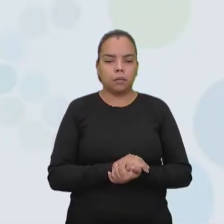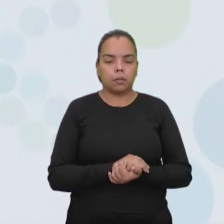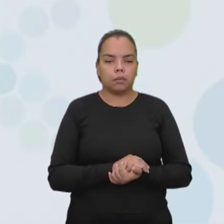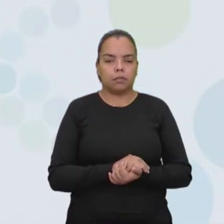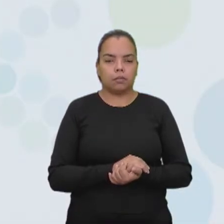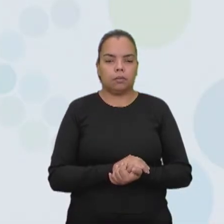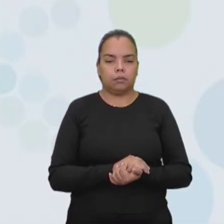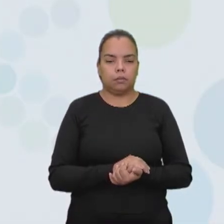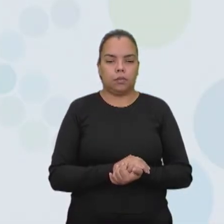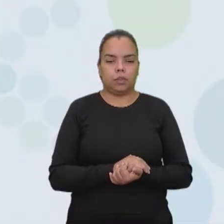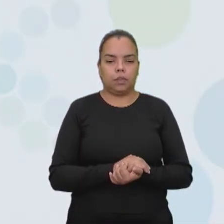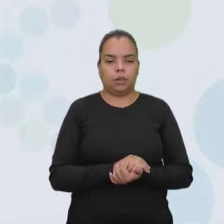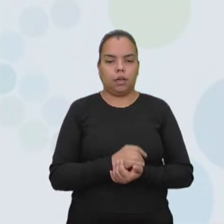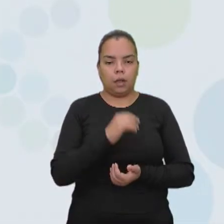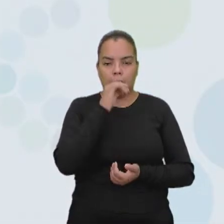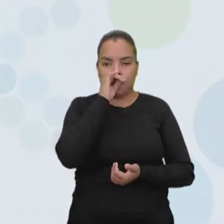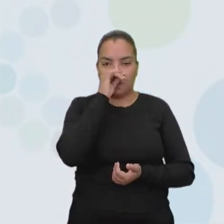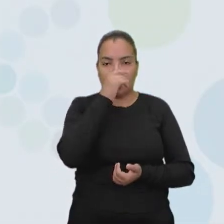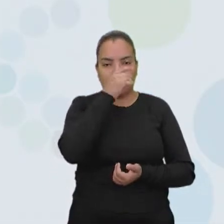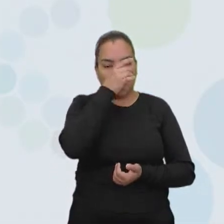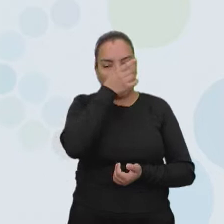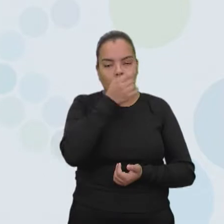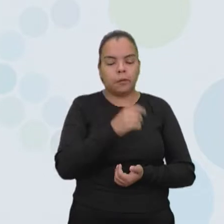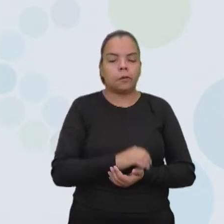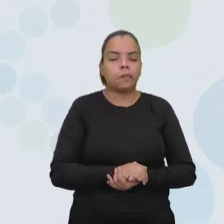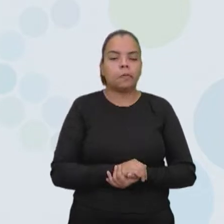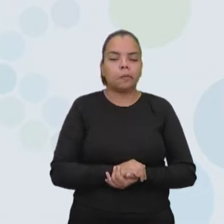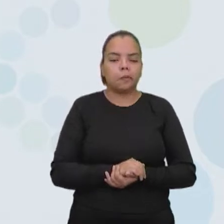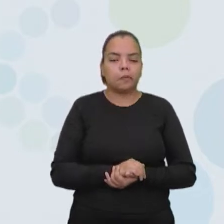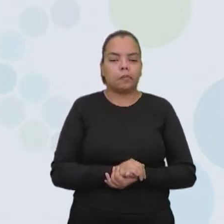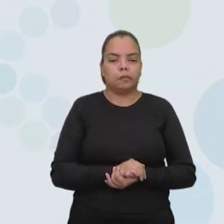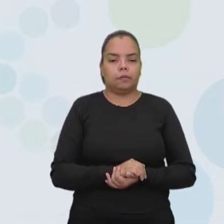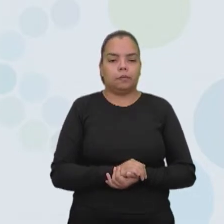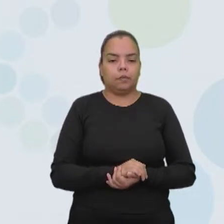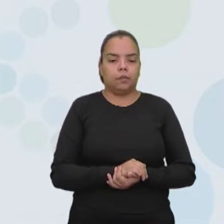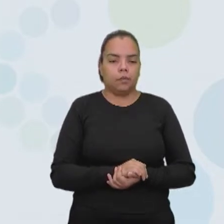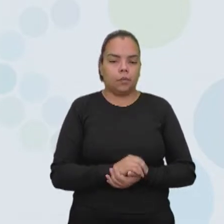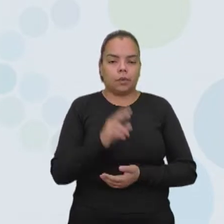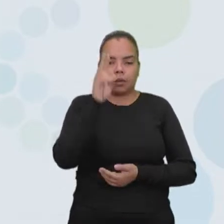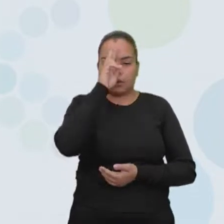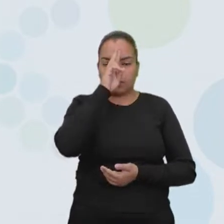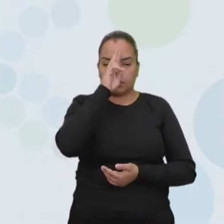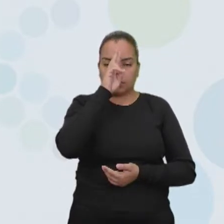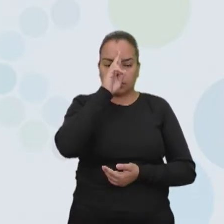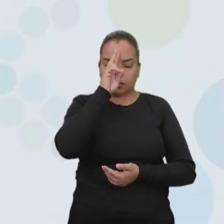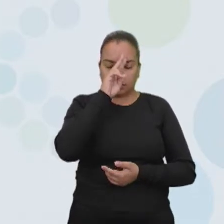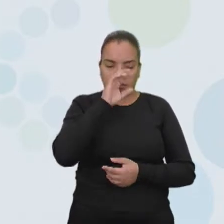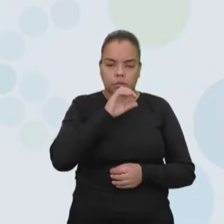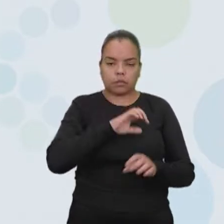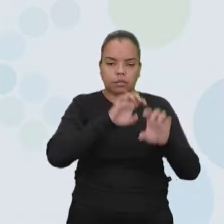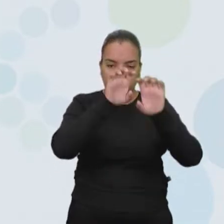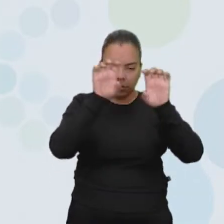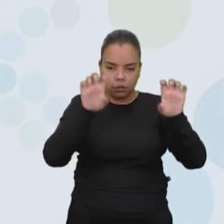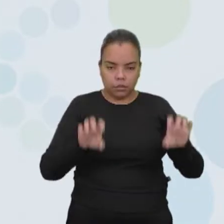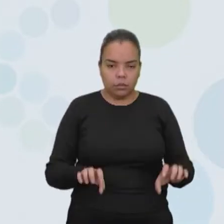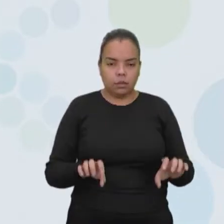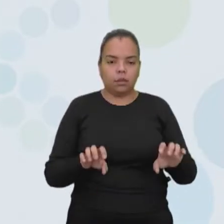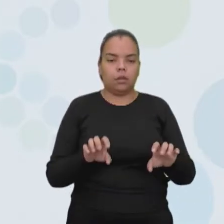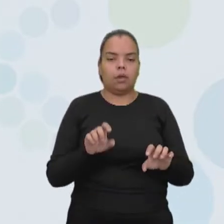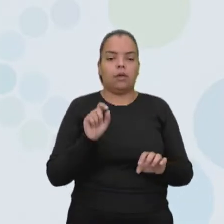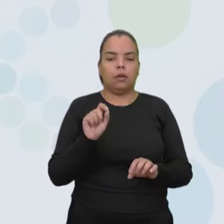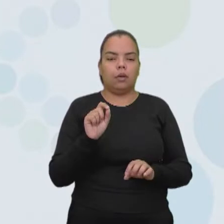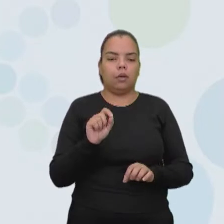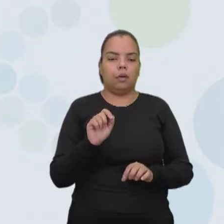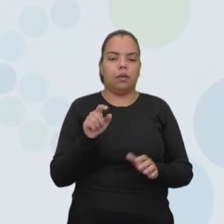as habilidades dos eixos estruturantes. Tá lá, lembrando que o eixo estruturante aí é a investigação